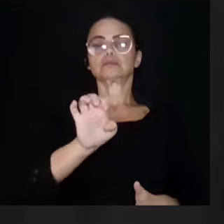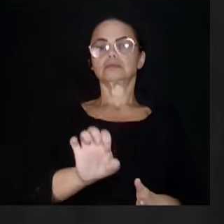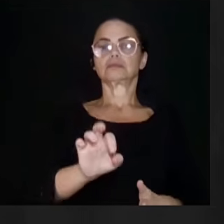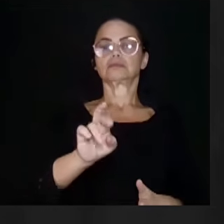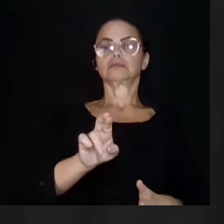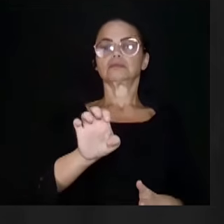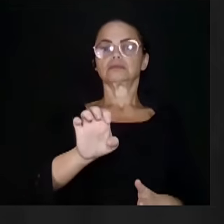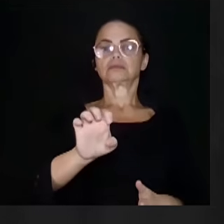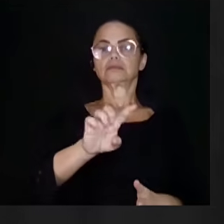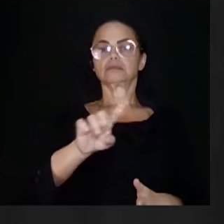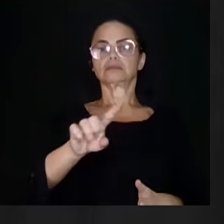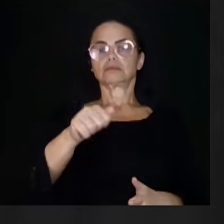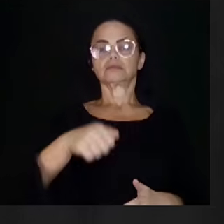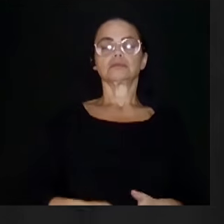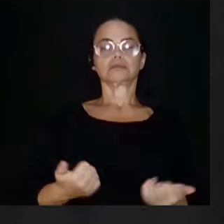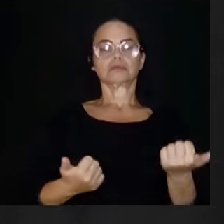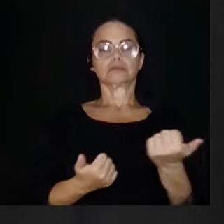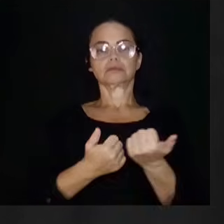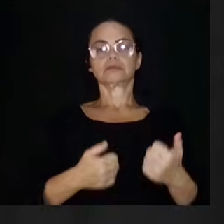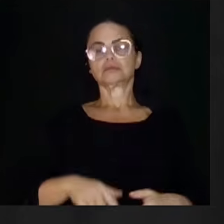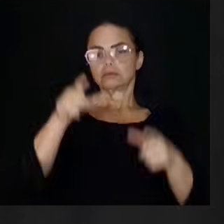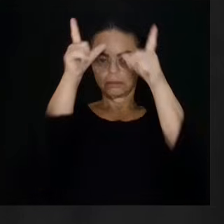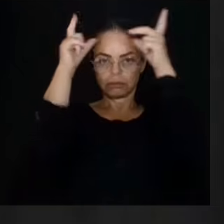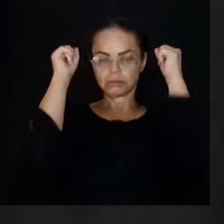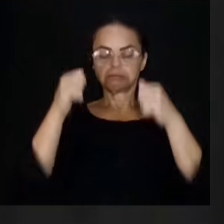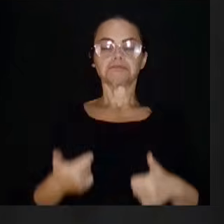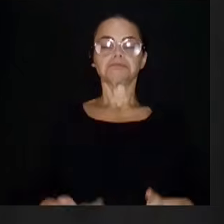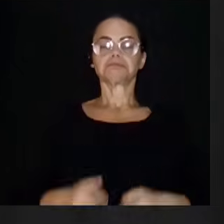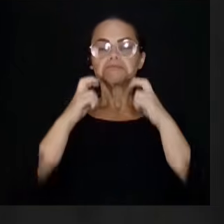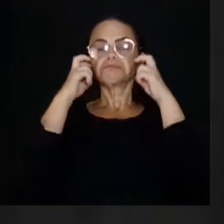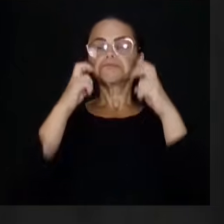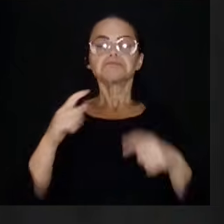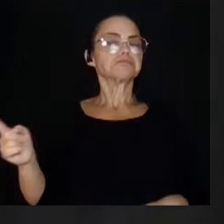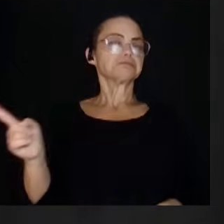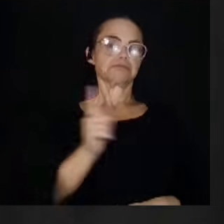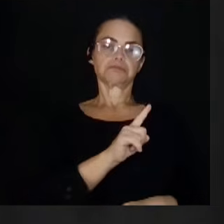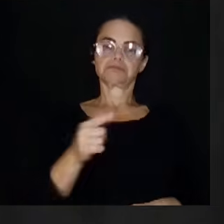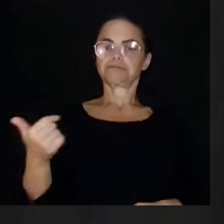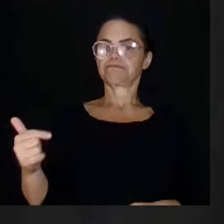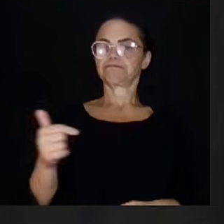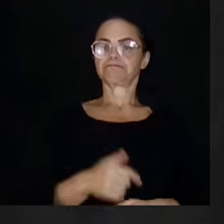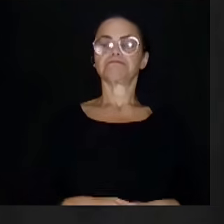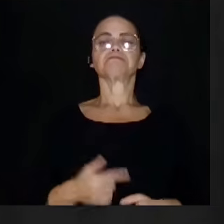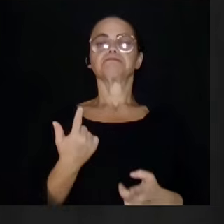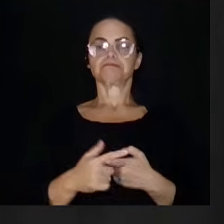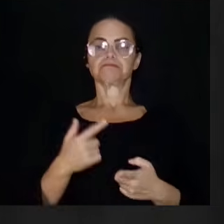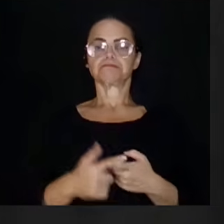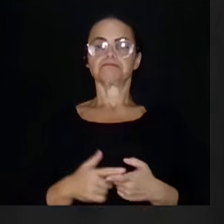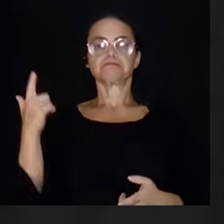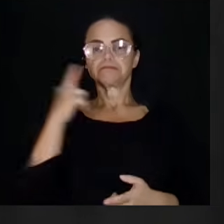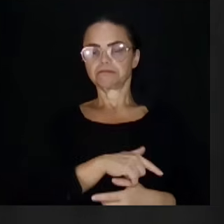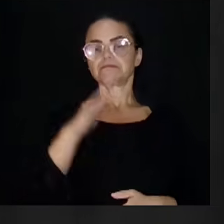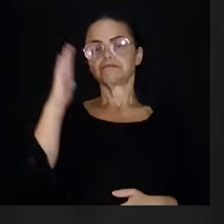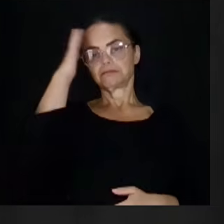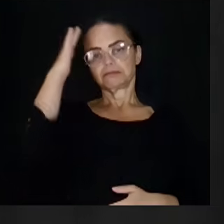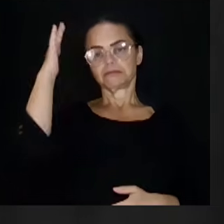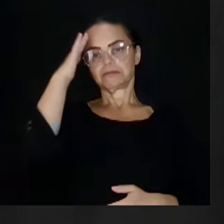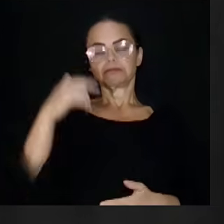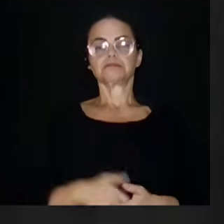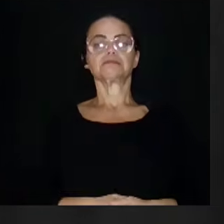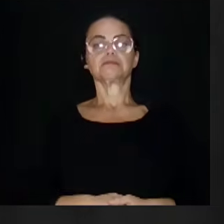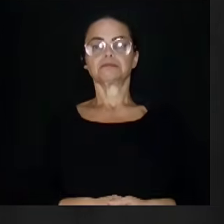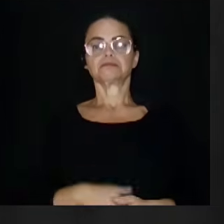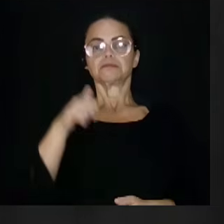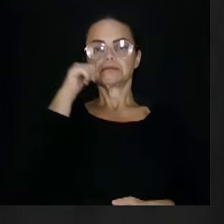Porque eu não tenho que ter vergonha da minha origem, né? Porque eu consigo me entender enquanto uma mulher preta e uma